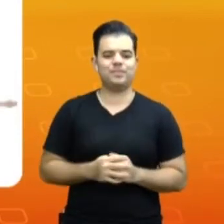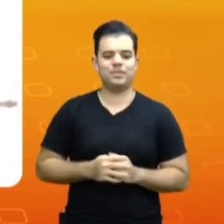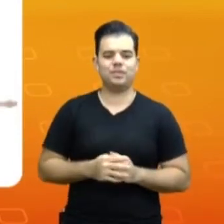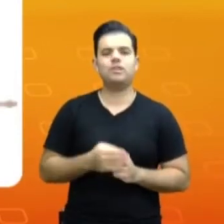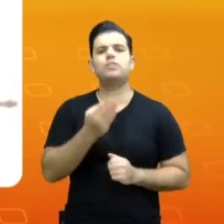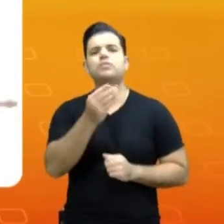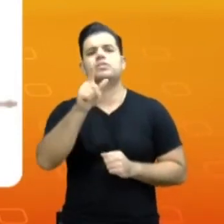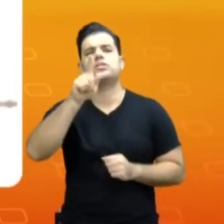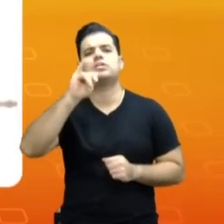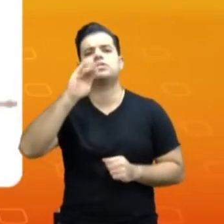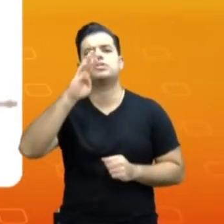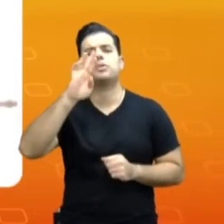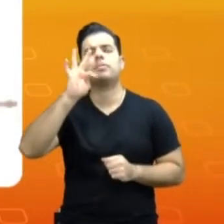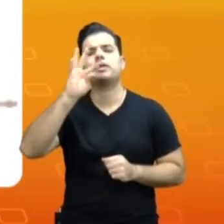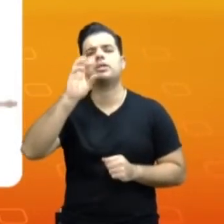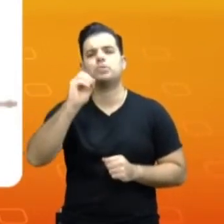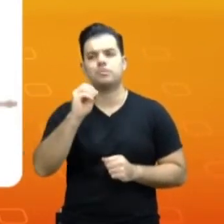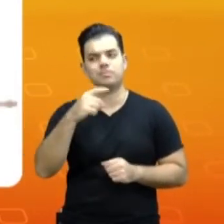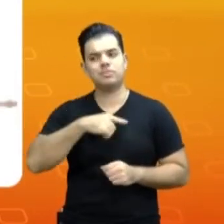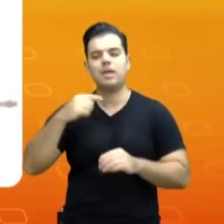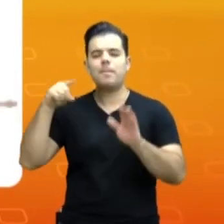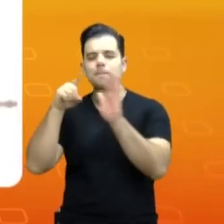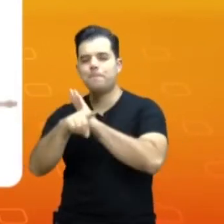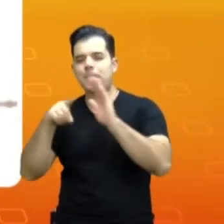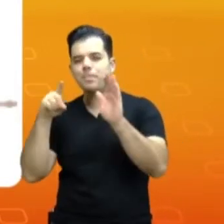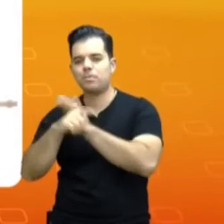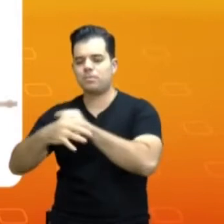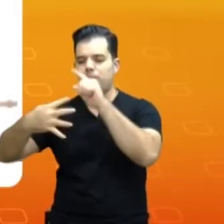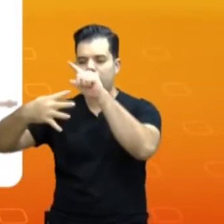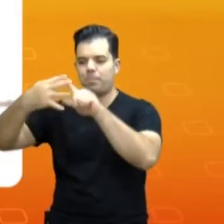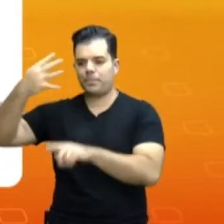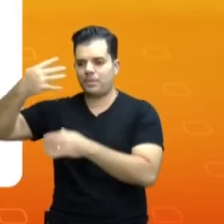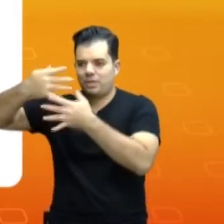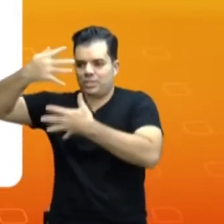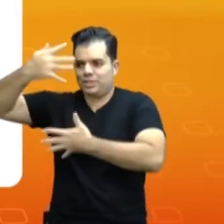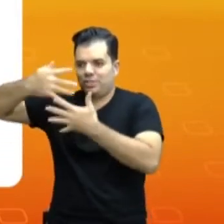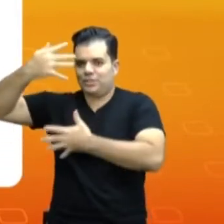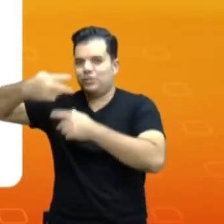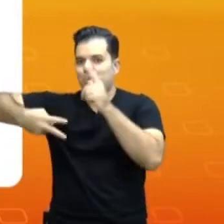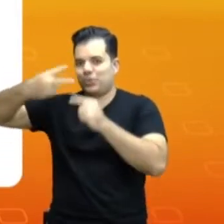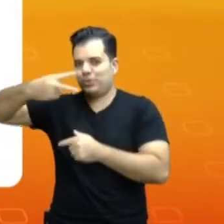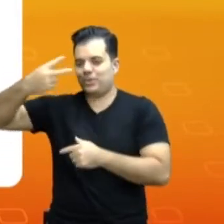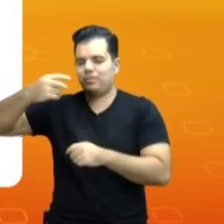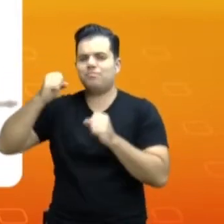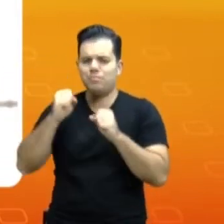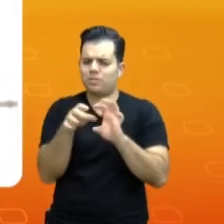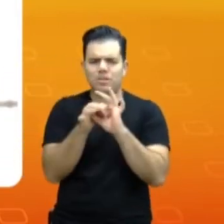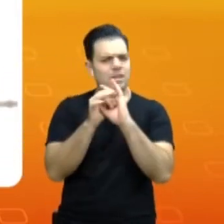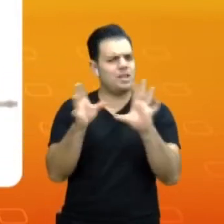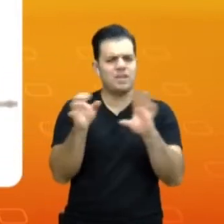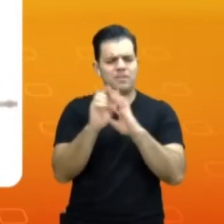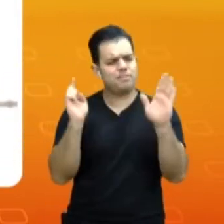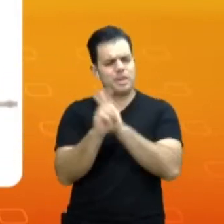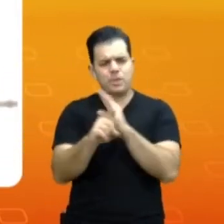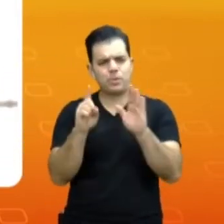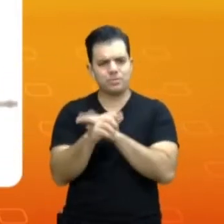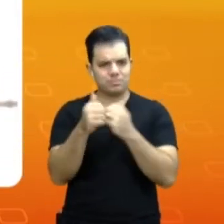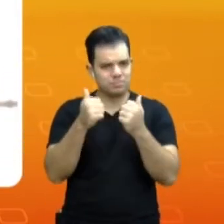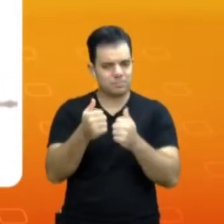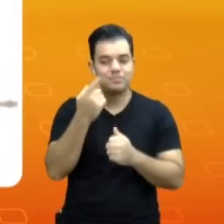E você, Gilberto? A gente vai abrir, tem duas perguntinhas aqui também. Nessa nossa reta final, o pessoal pode continuar mandando pergunta aqui para a